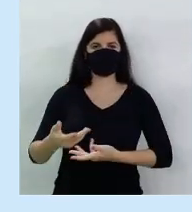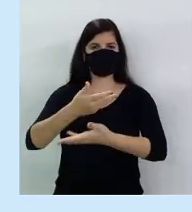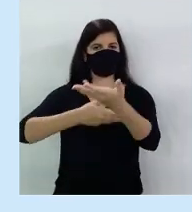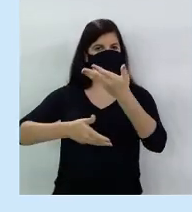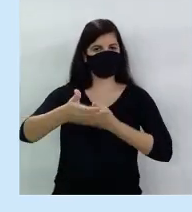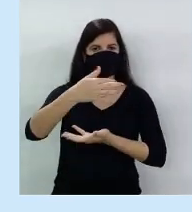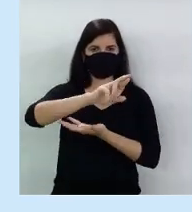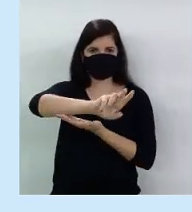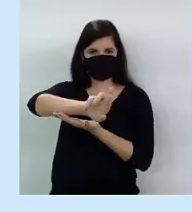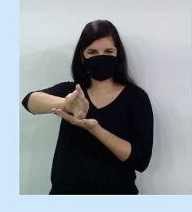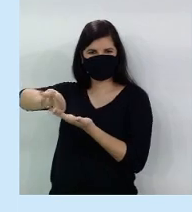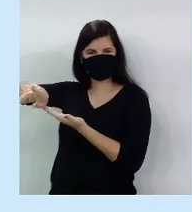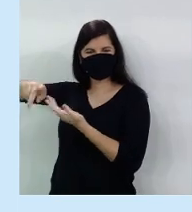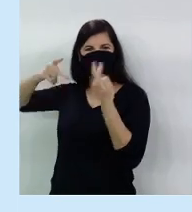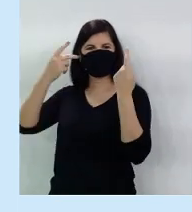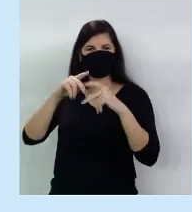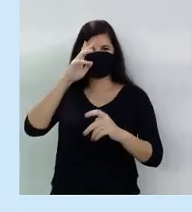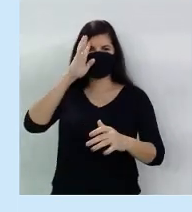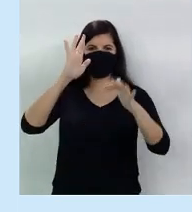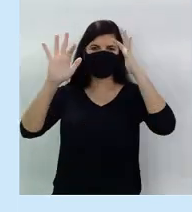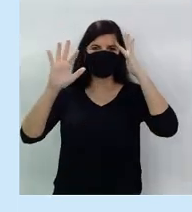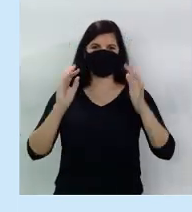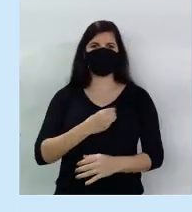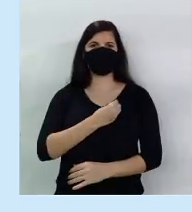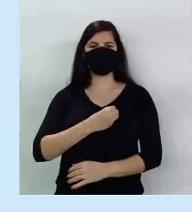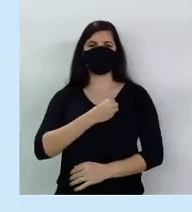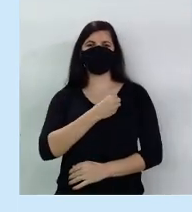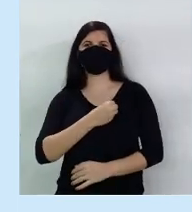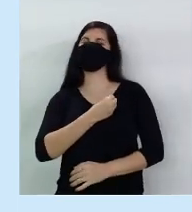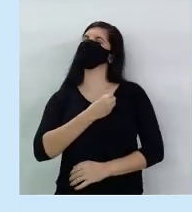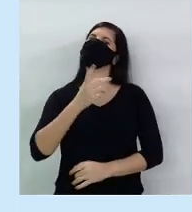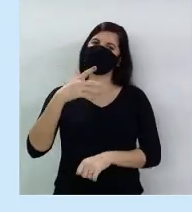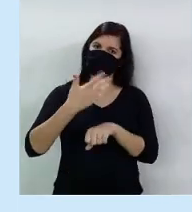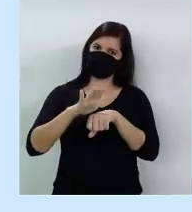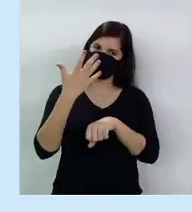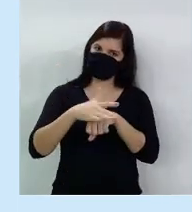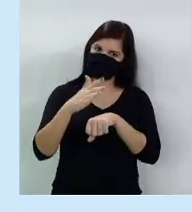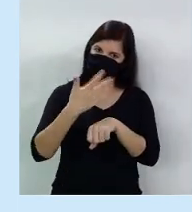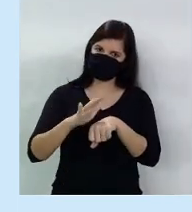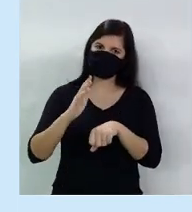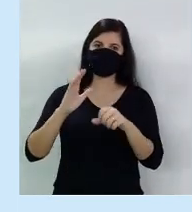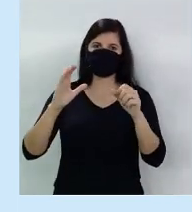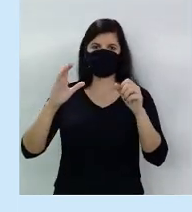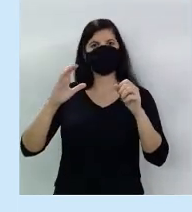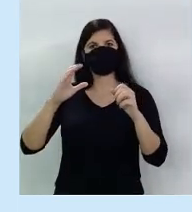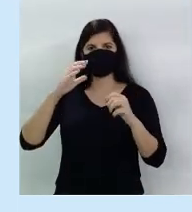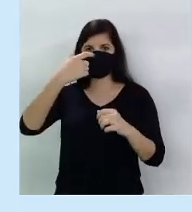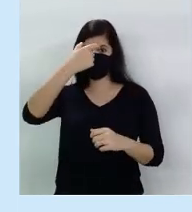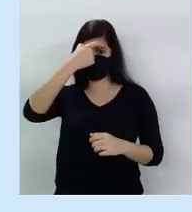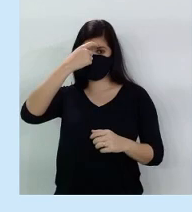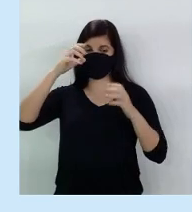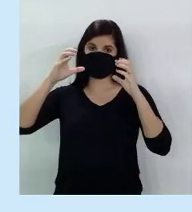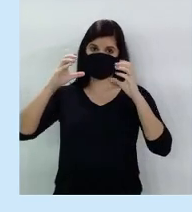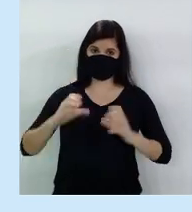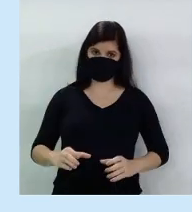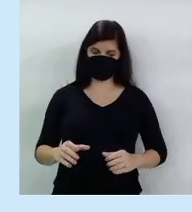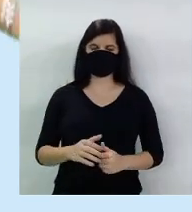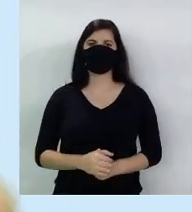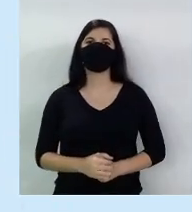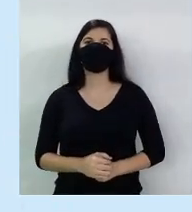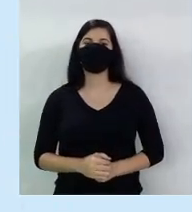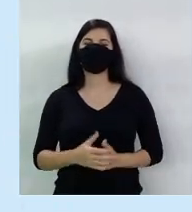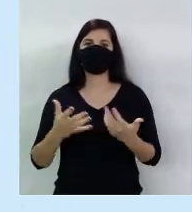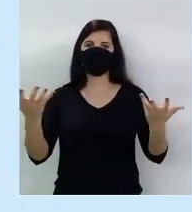pluralidade, respeitar as filosofias de vida. Isso aí é um exercício para cidadania. E hoje, como eu falei a